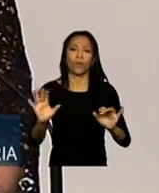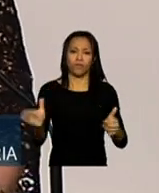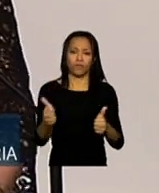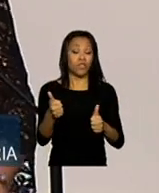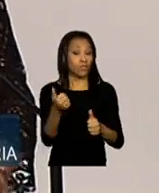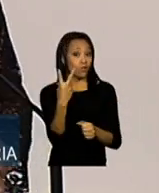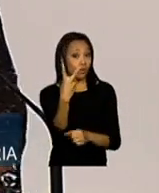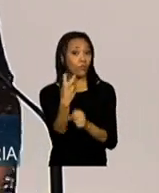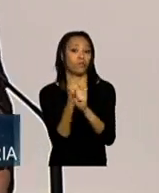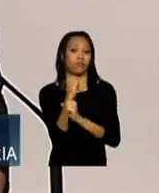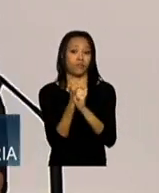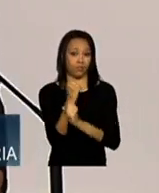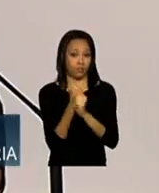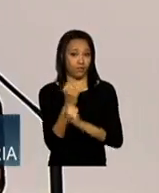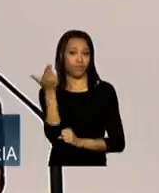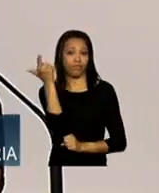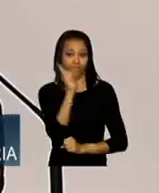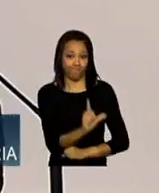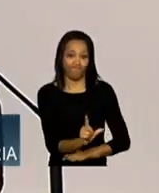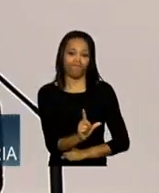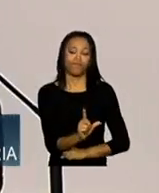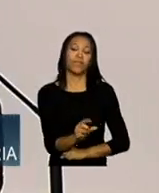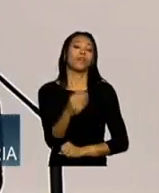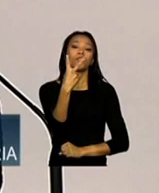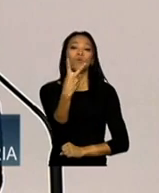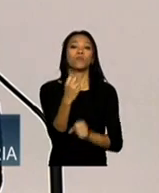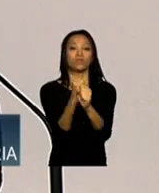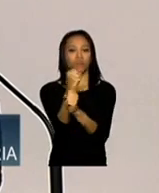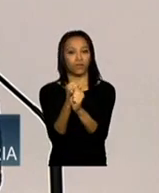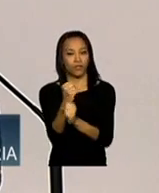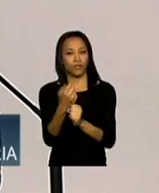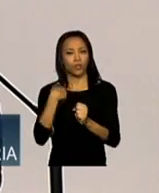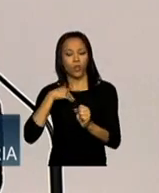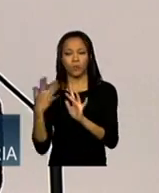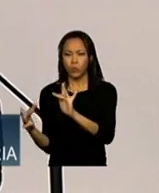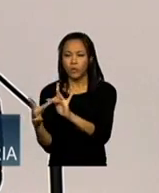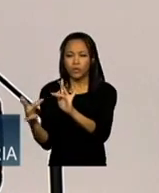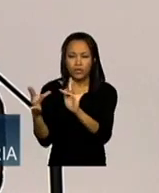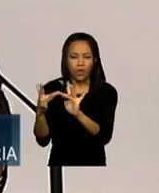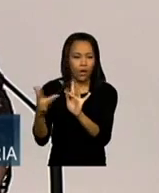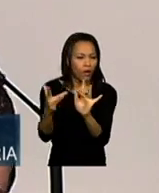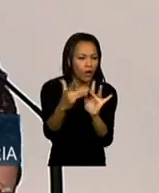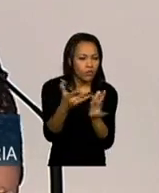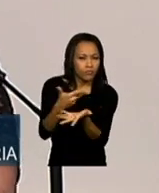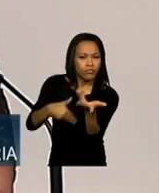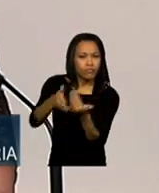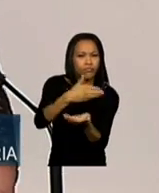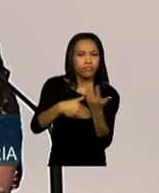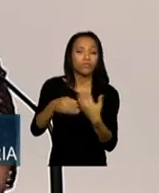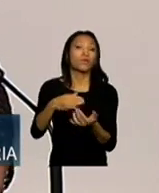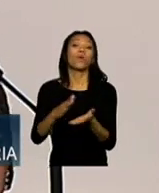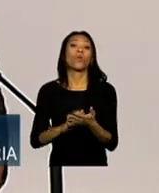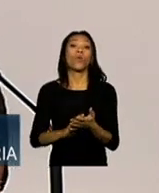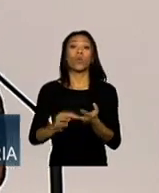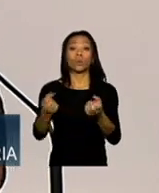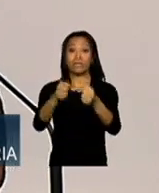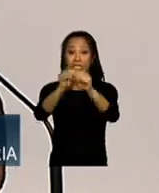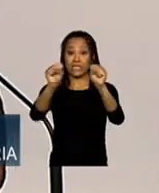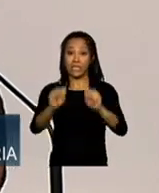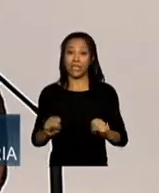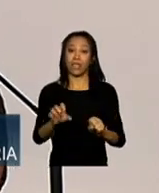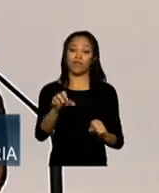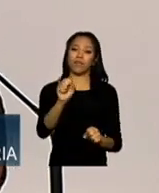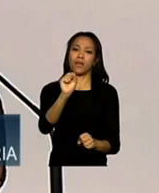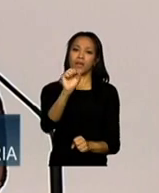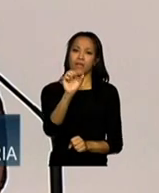2 anos. 2 anos em que nós nos articulamos ao Sistema S, sobretudo ao